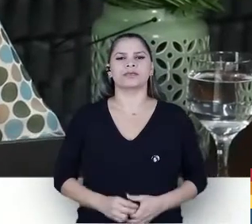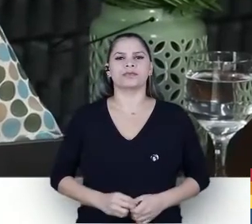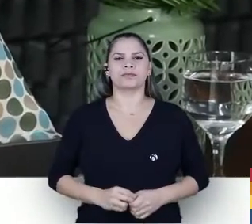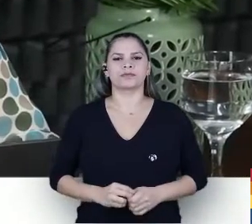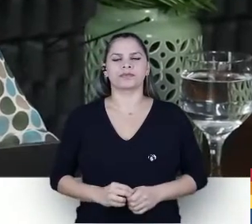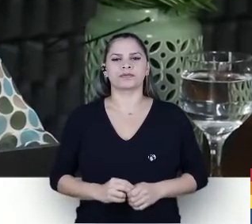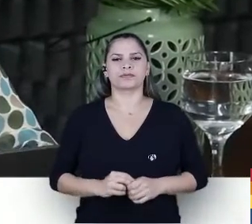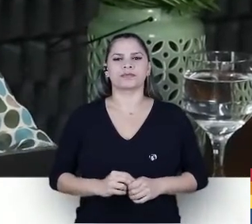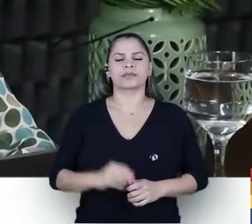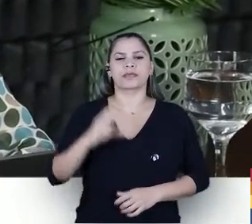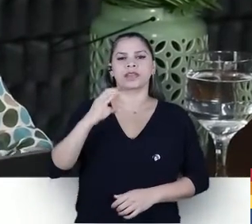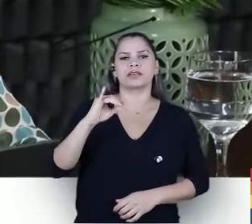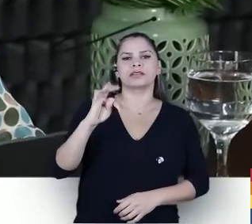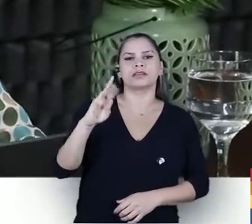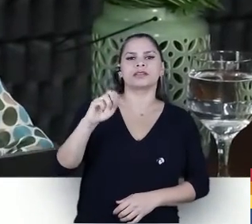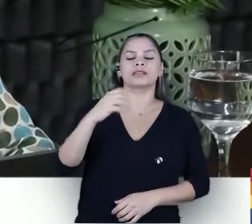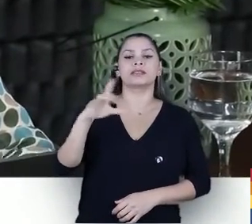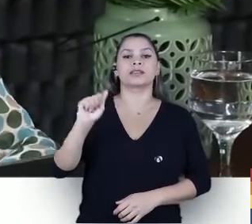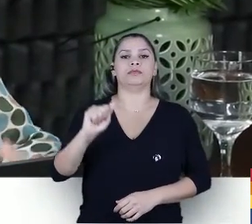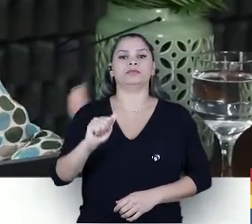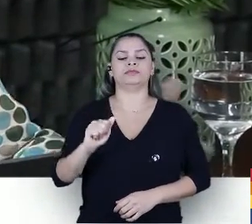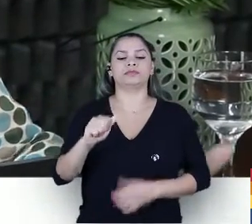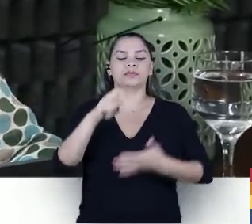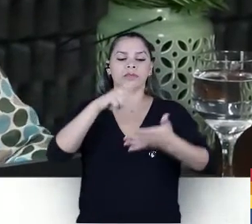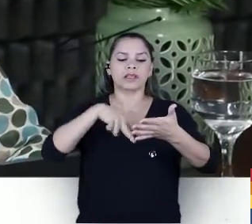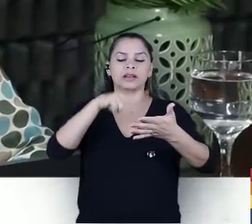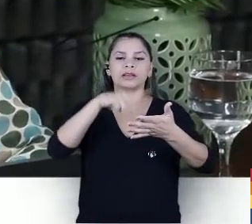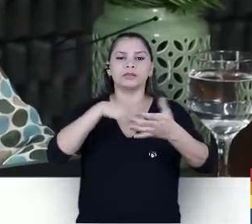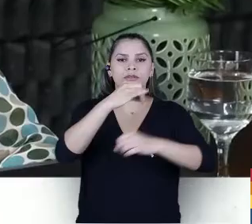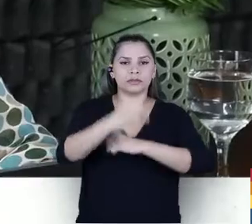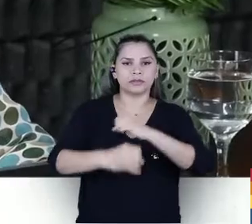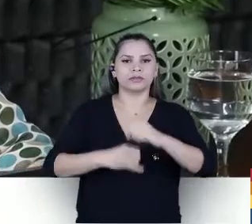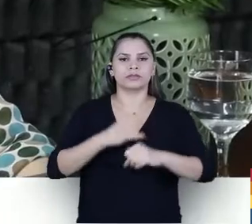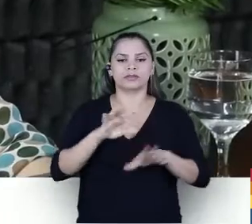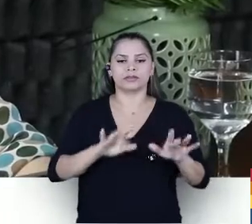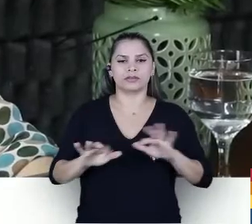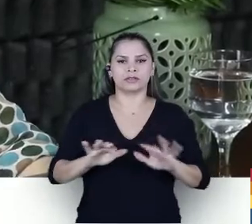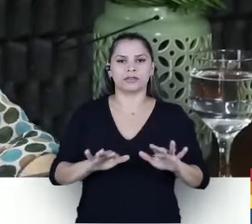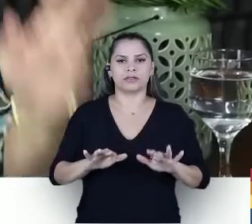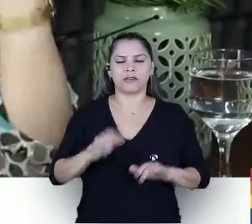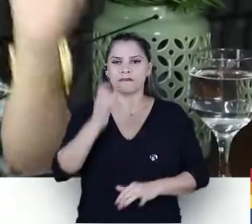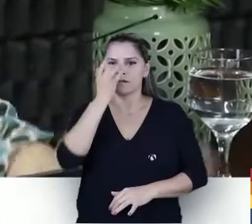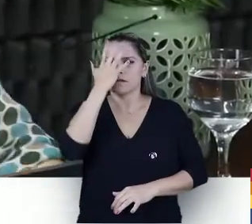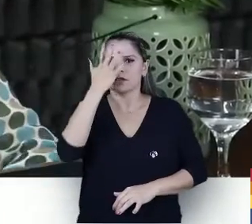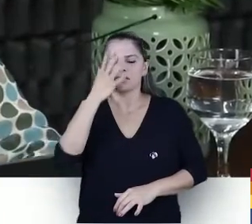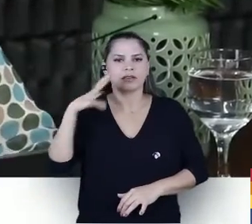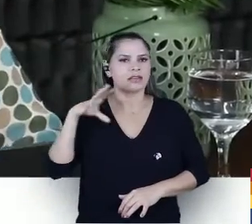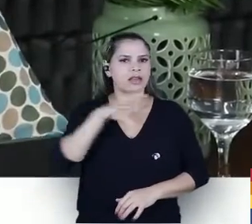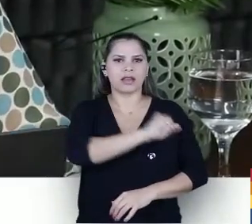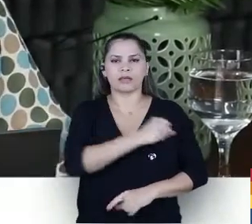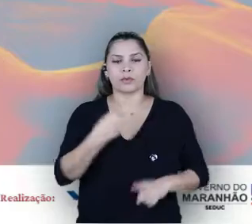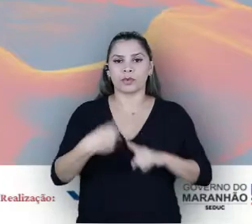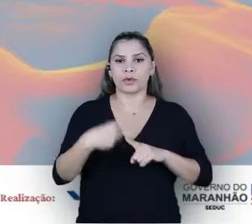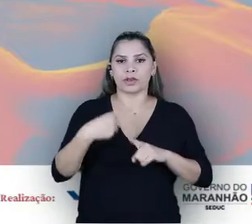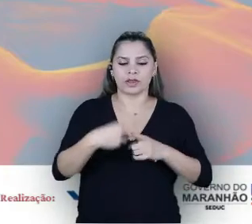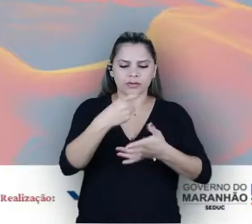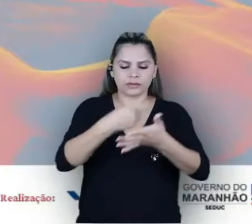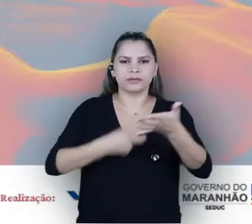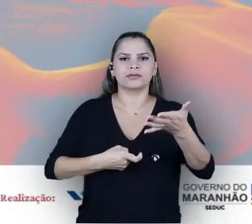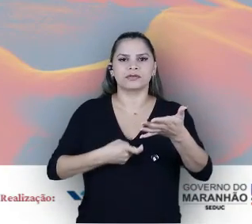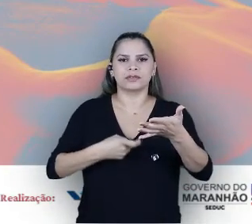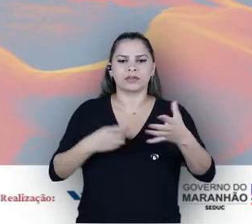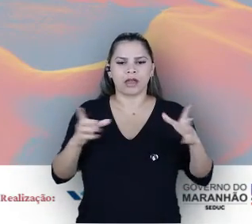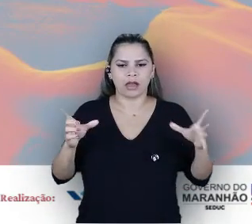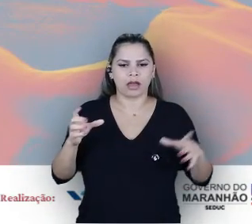de letras, de linguística, de literatura. Então, a citação, né, abre aspas, a